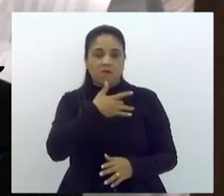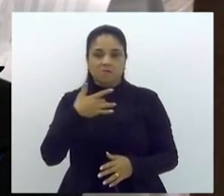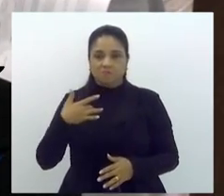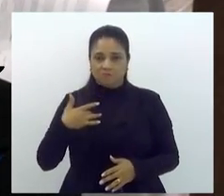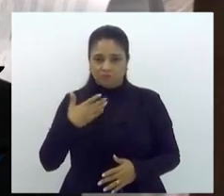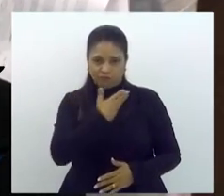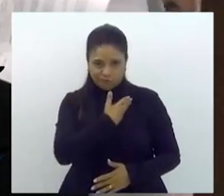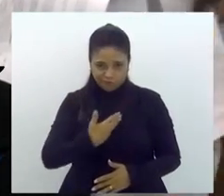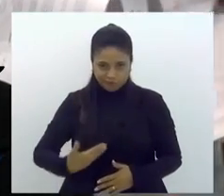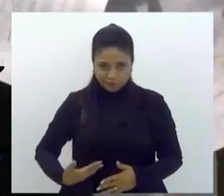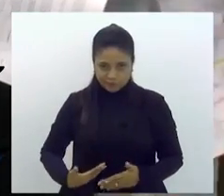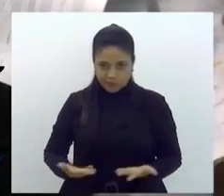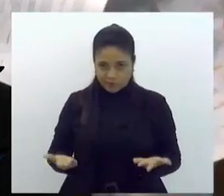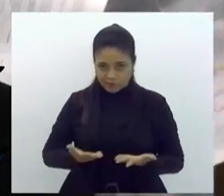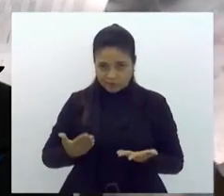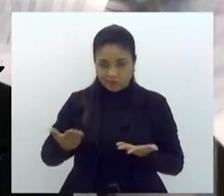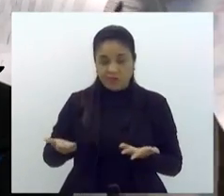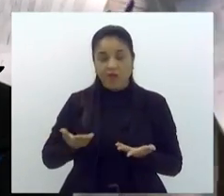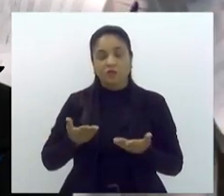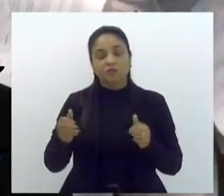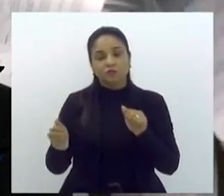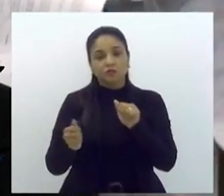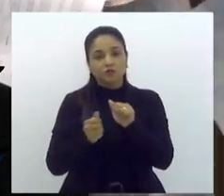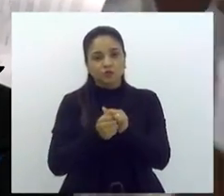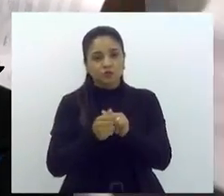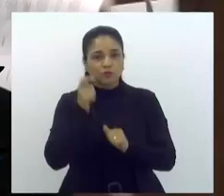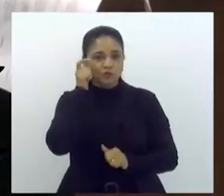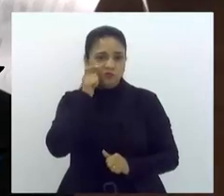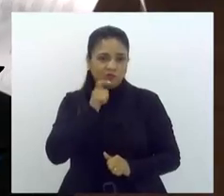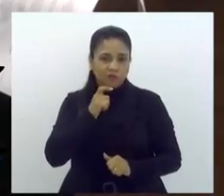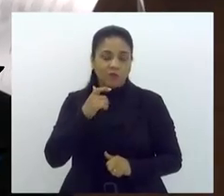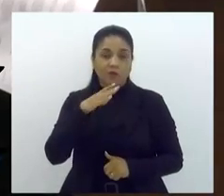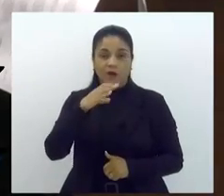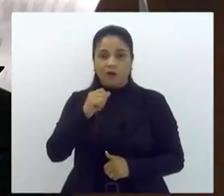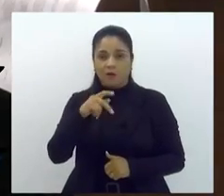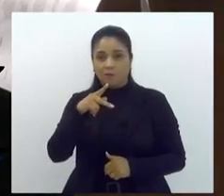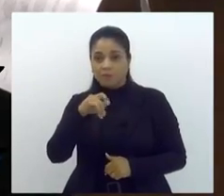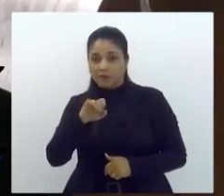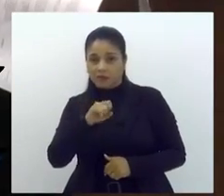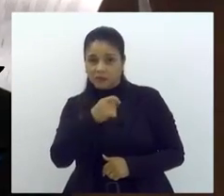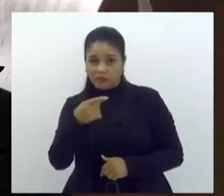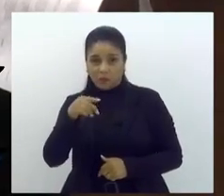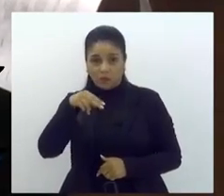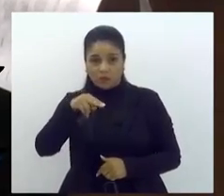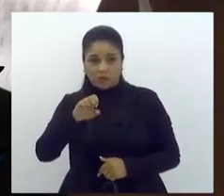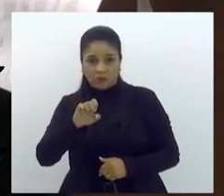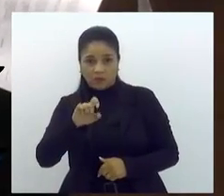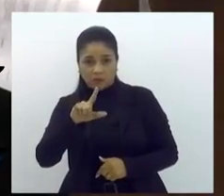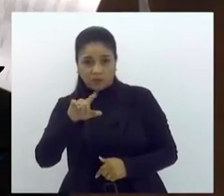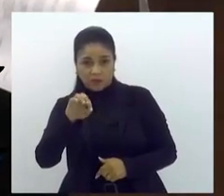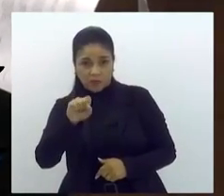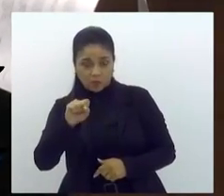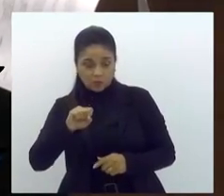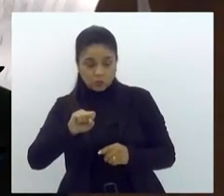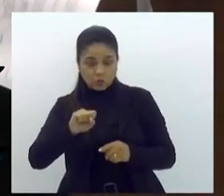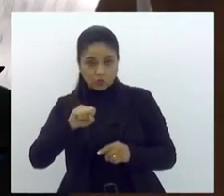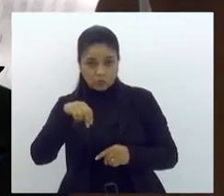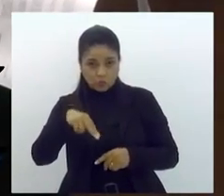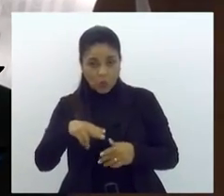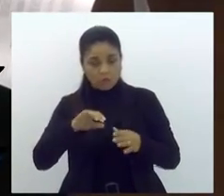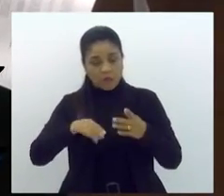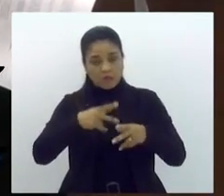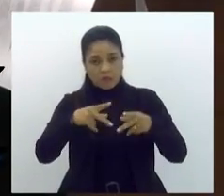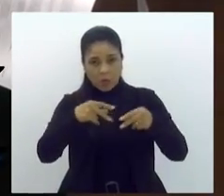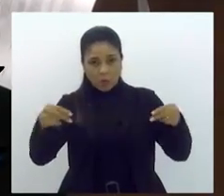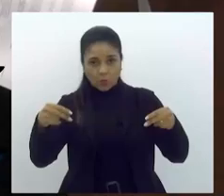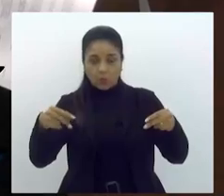o ganhador Cláudio Castro junto com o prefeito Capitão Nelson há poucos meses atrás inaugurou o centro de imagens e especialidades